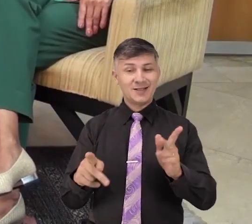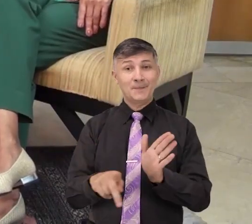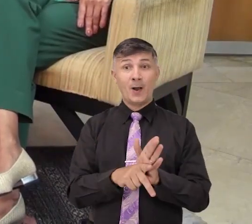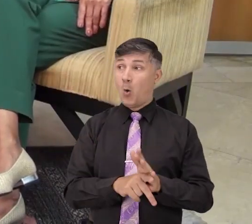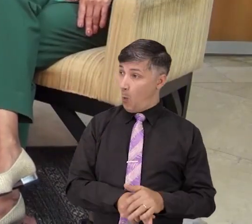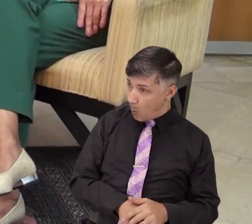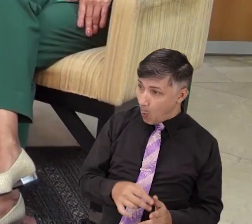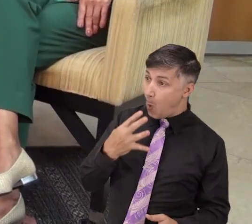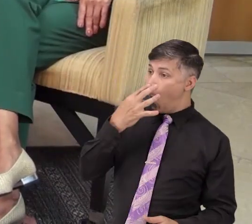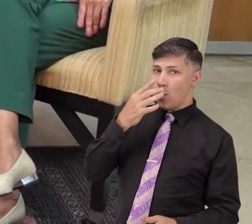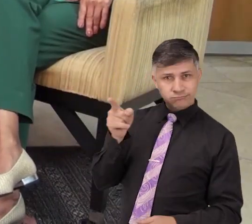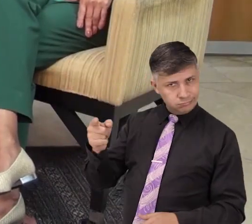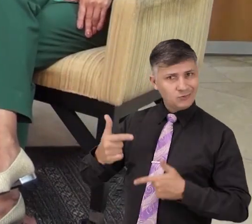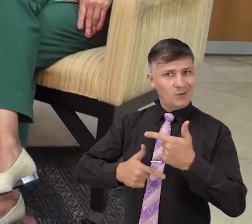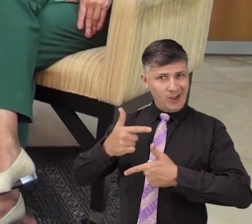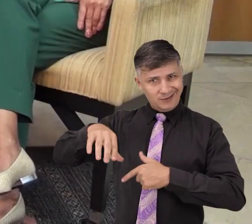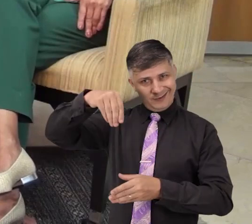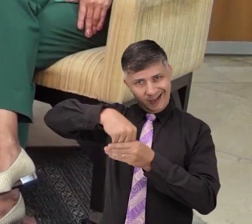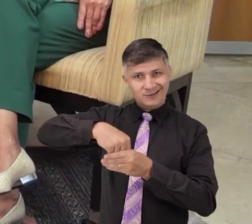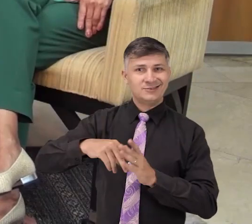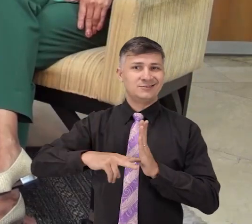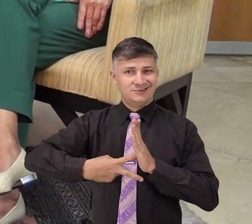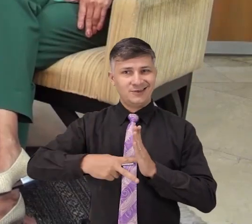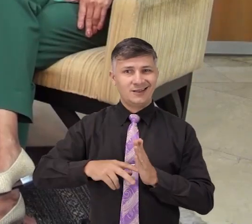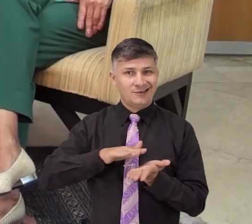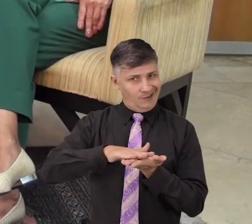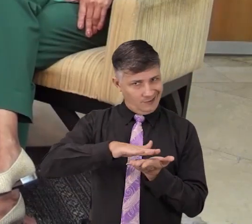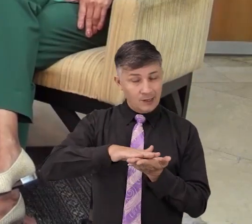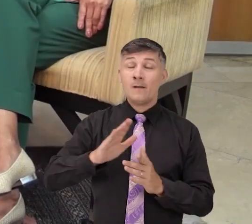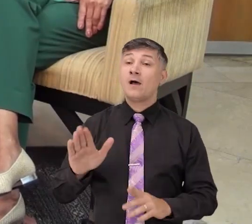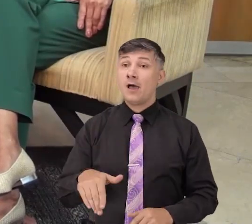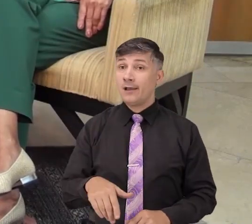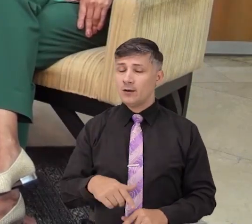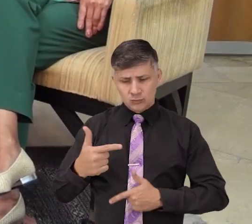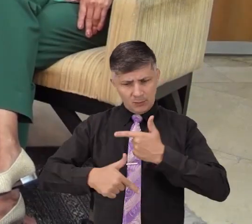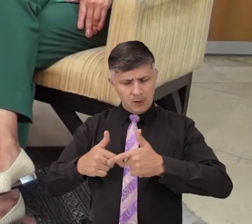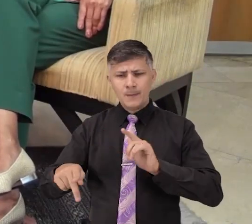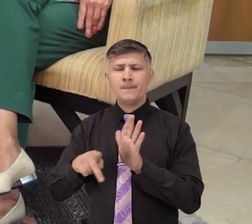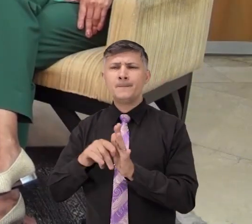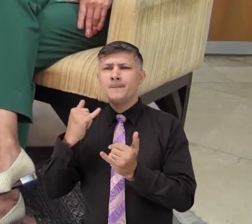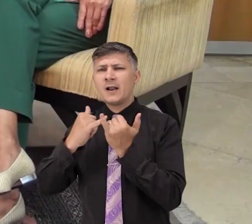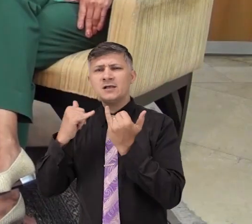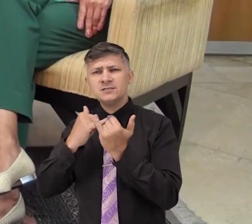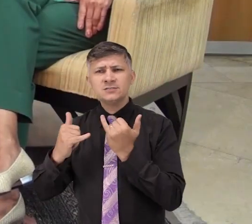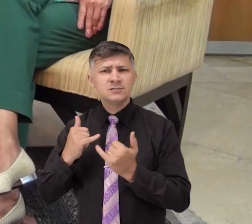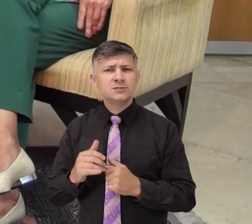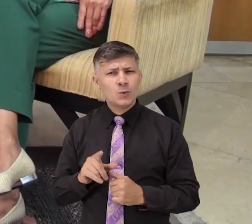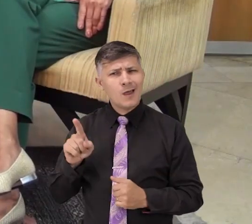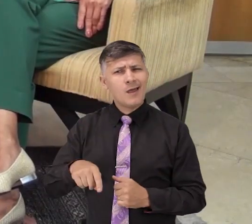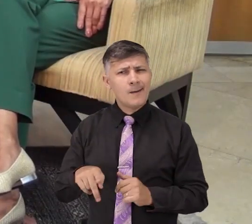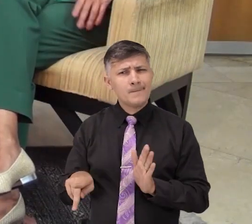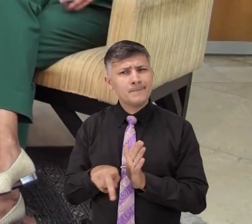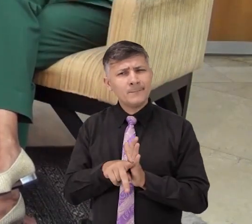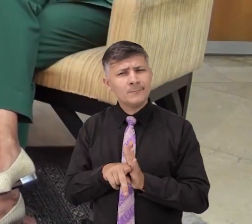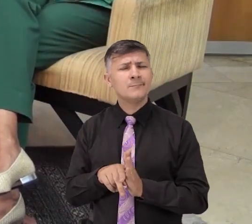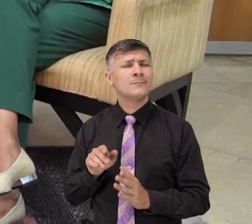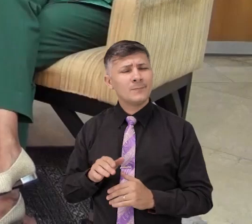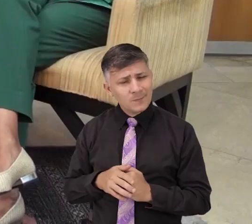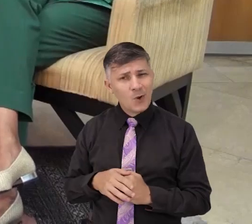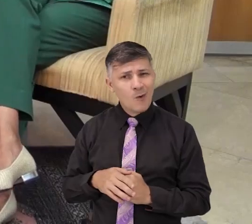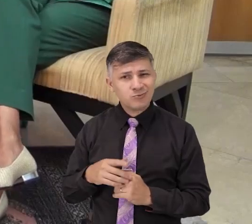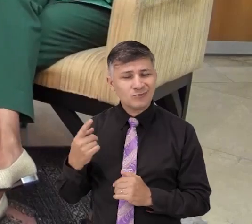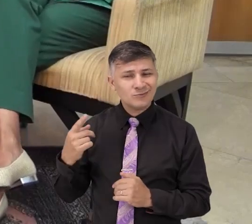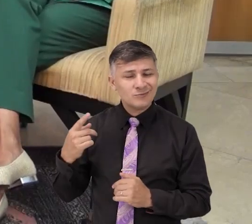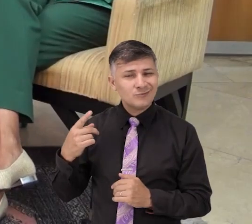visitas. E a gente podia, na verdade, fazer um exercício muito próximo da advocacia, porque no processo